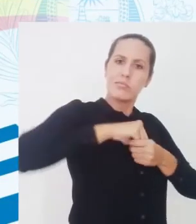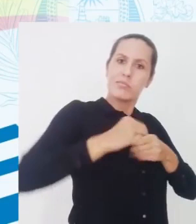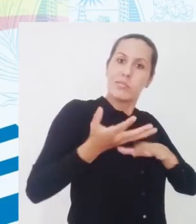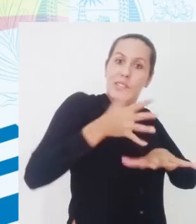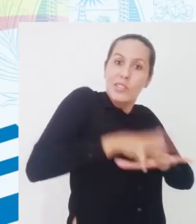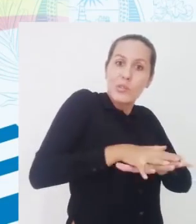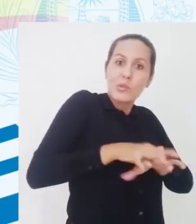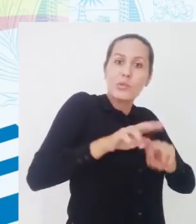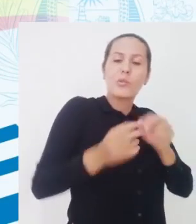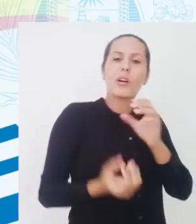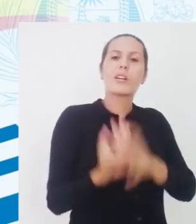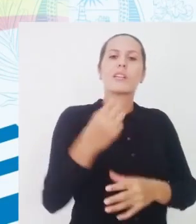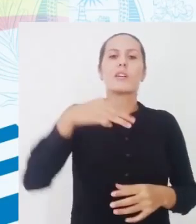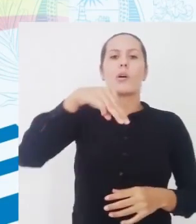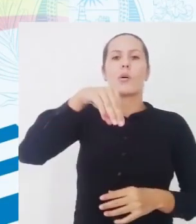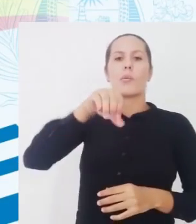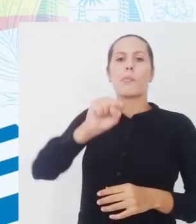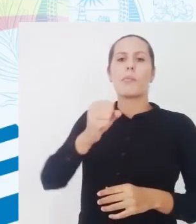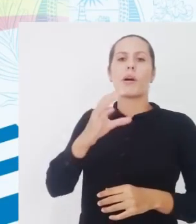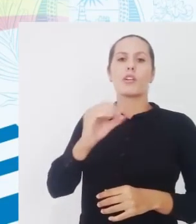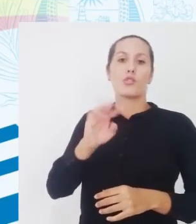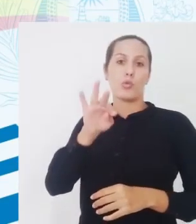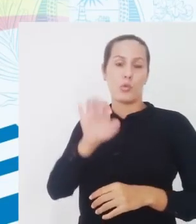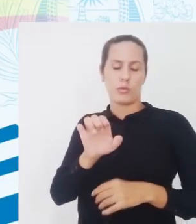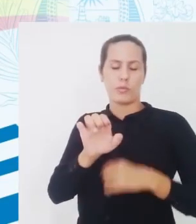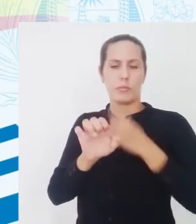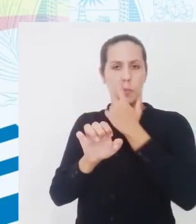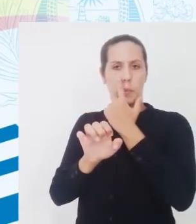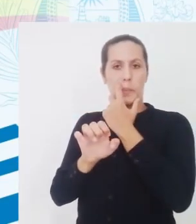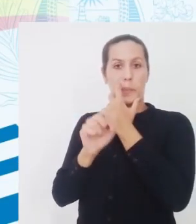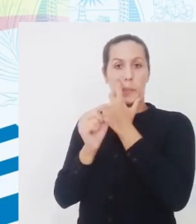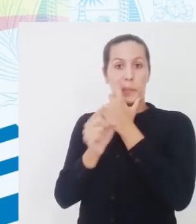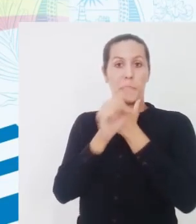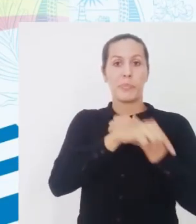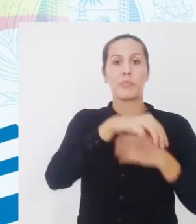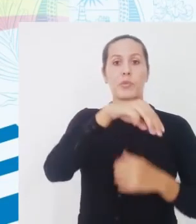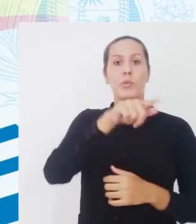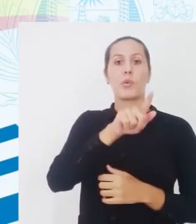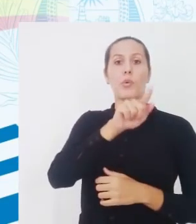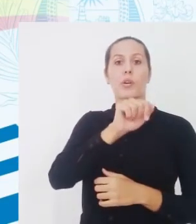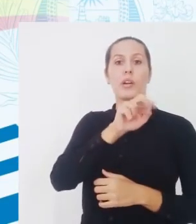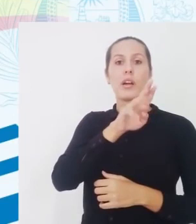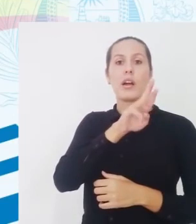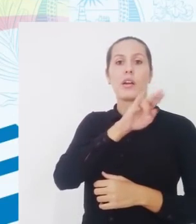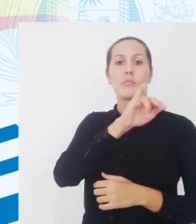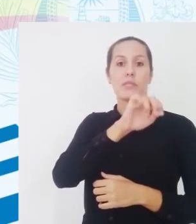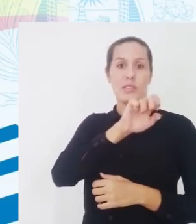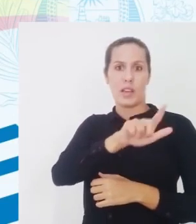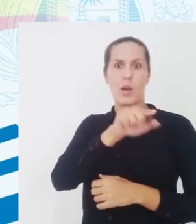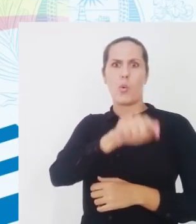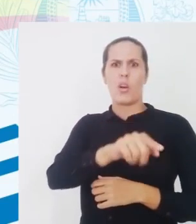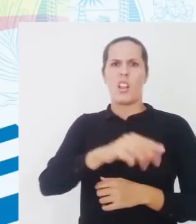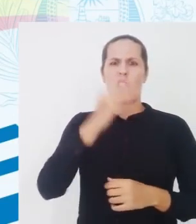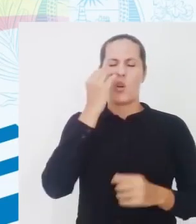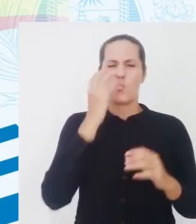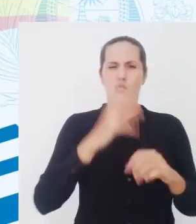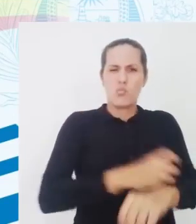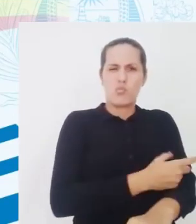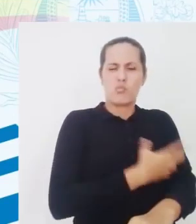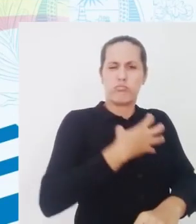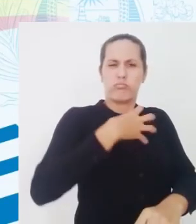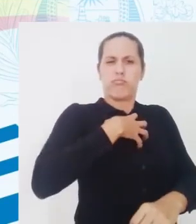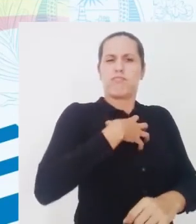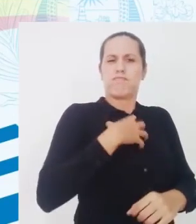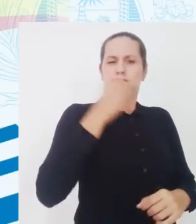seja, a gente não chega e tem todo um argumento técnico para explicar para vocês. Sobretudo quando a gente está falando